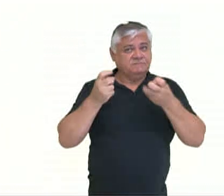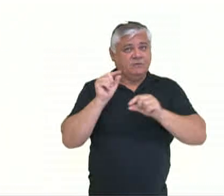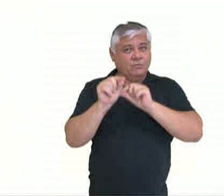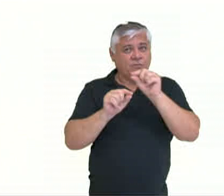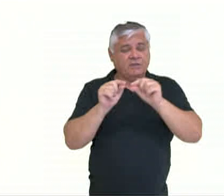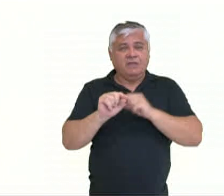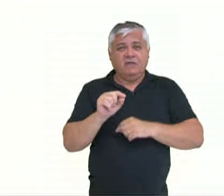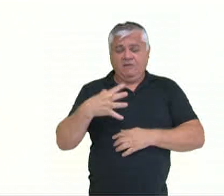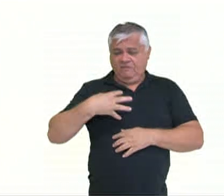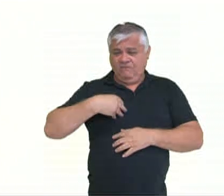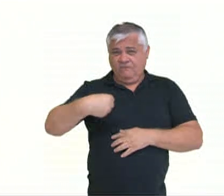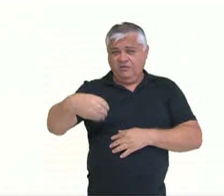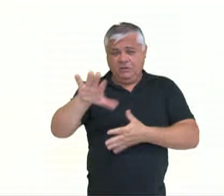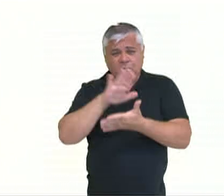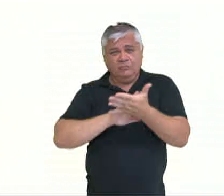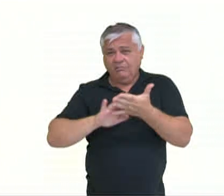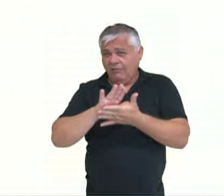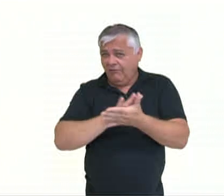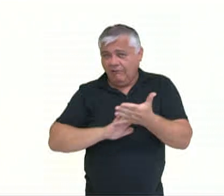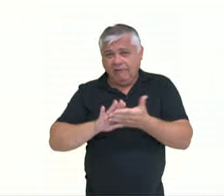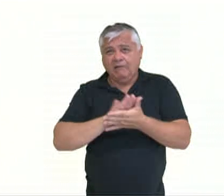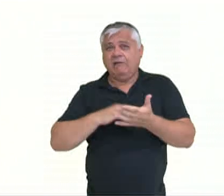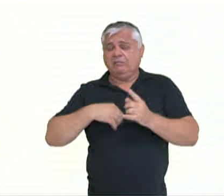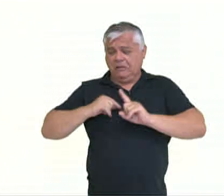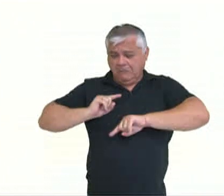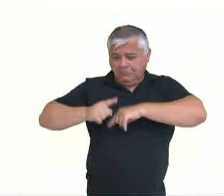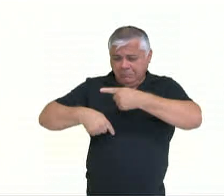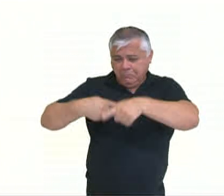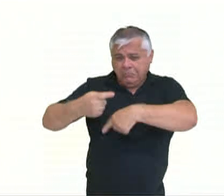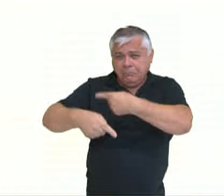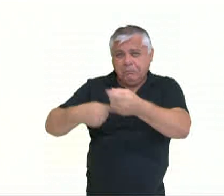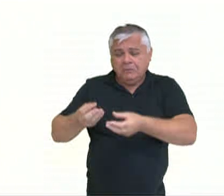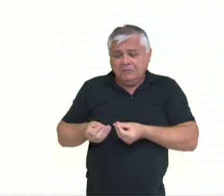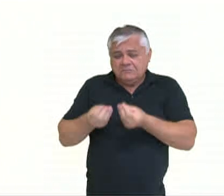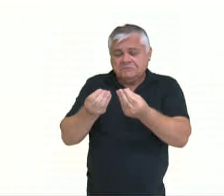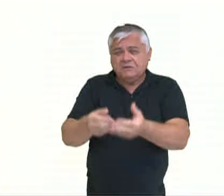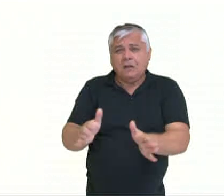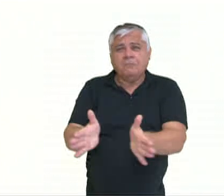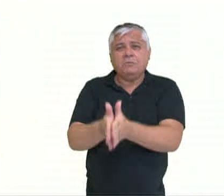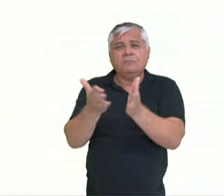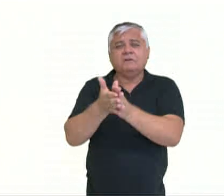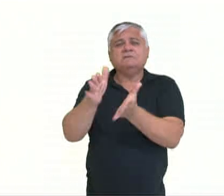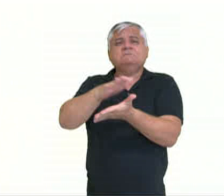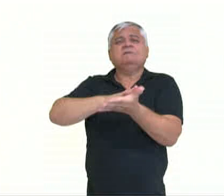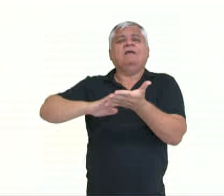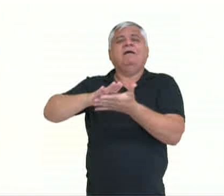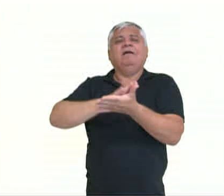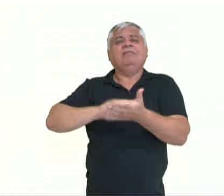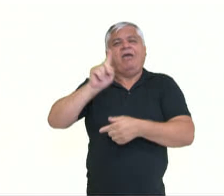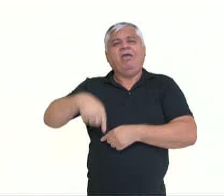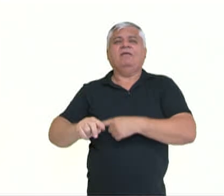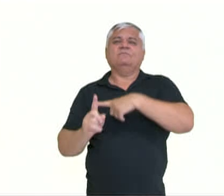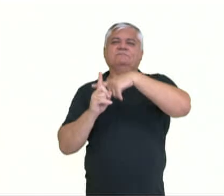ter filhos, ele não transmitiu o legado de miséria da sua vida a ninguém.